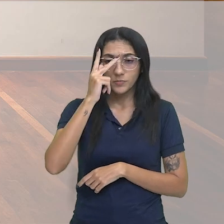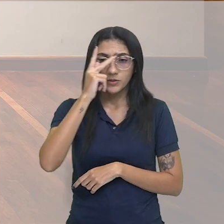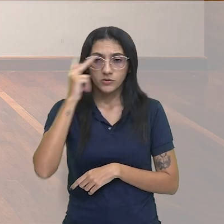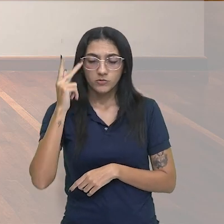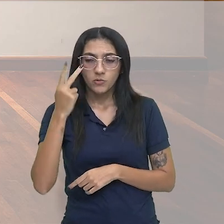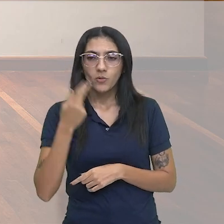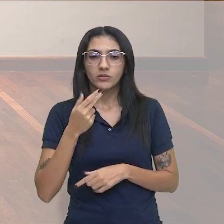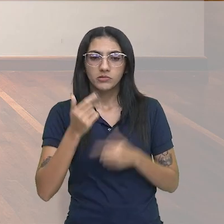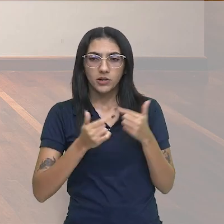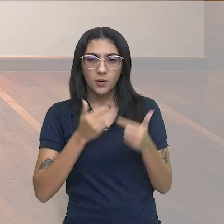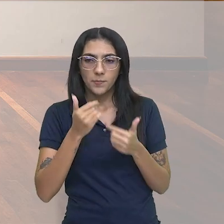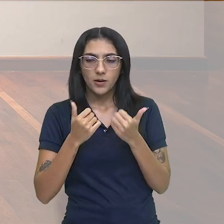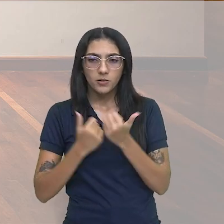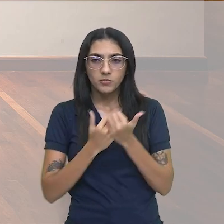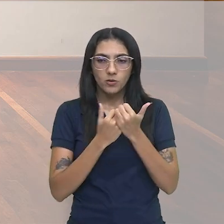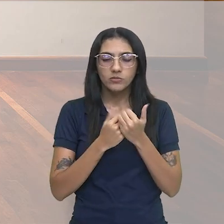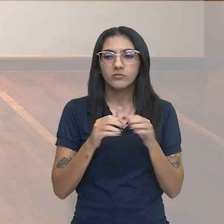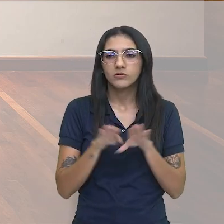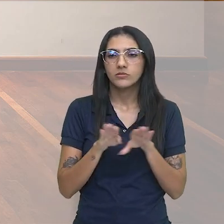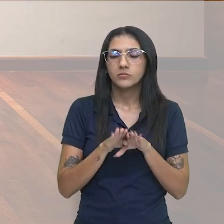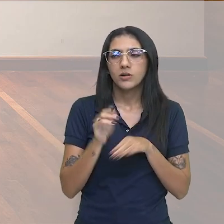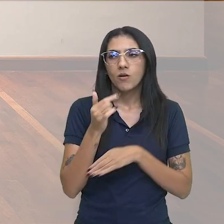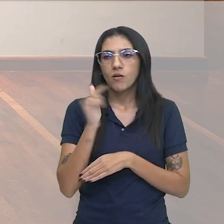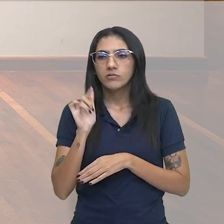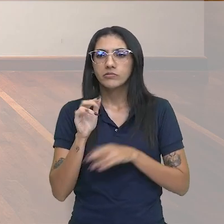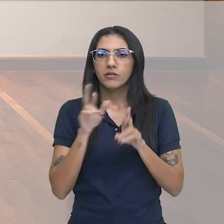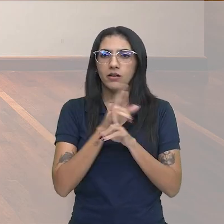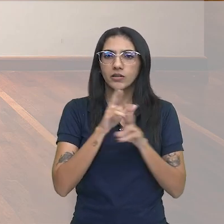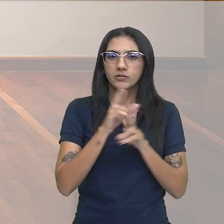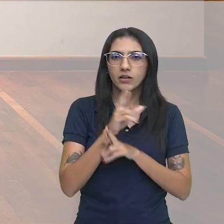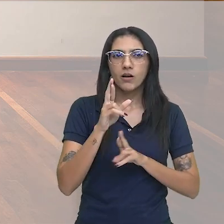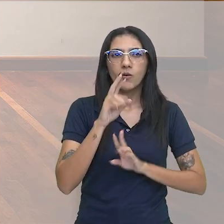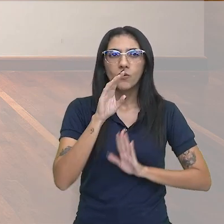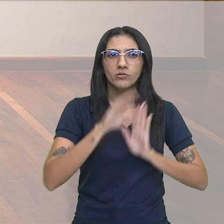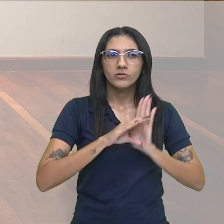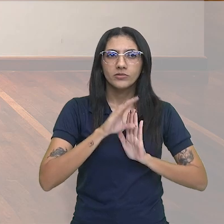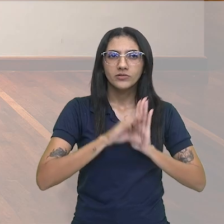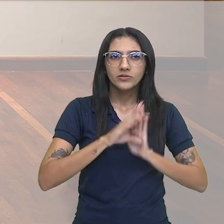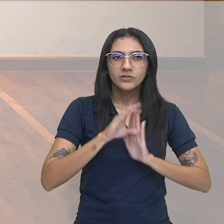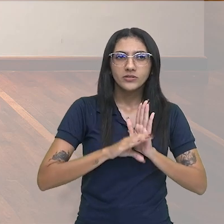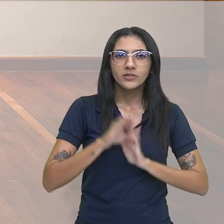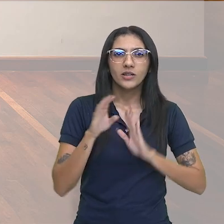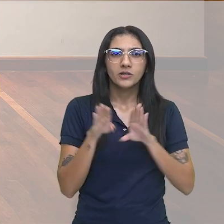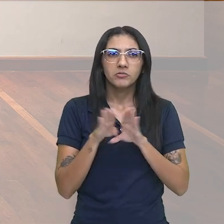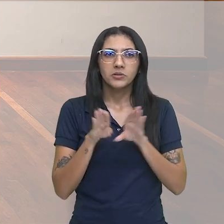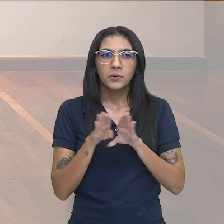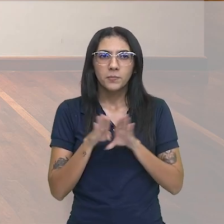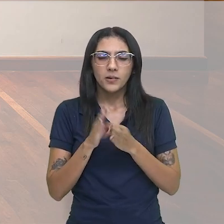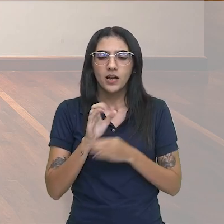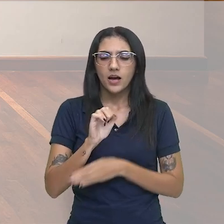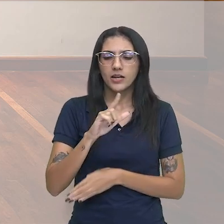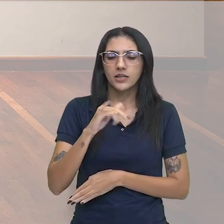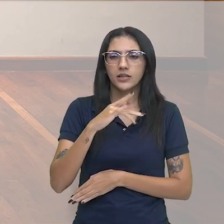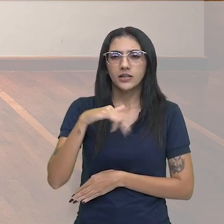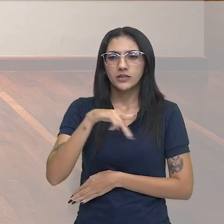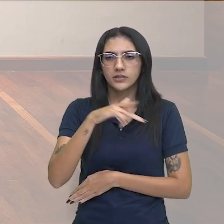entre as relações aí de infraestrutura, superestrutura, conceito de alienação, conceito de